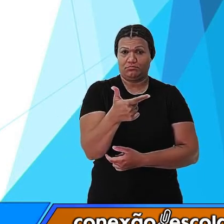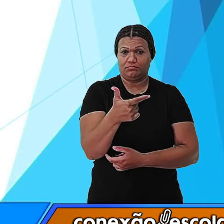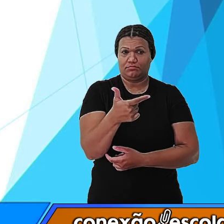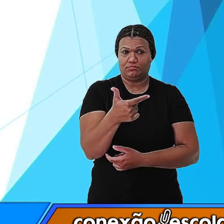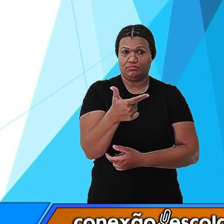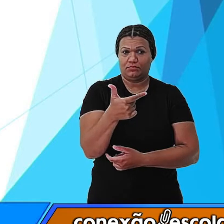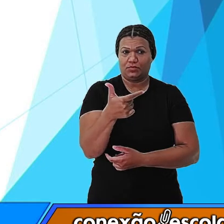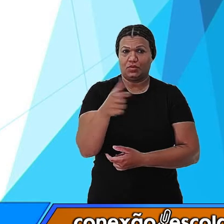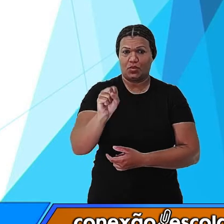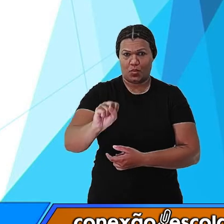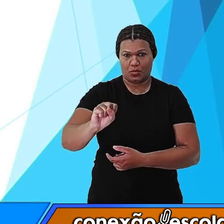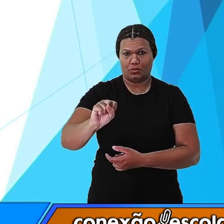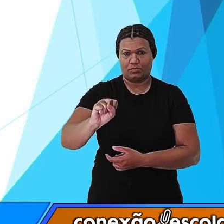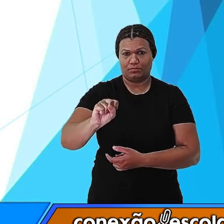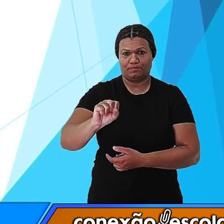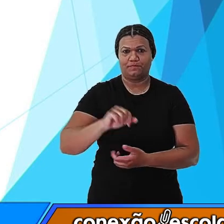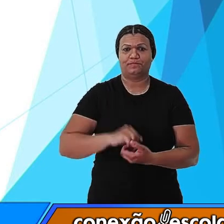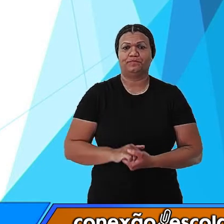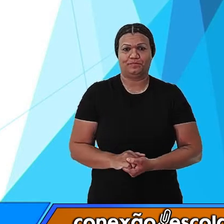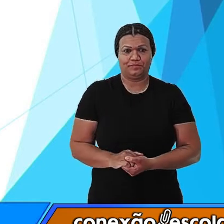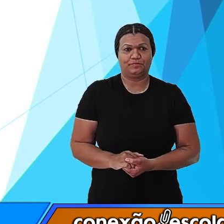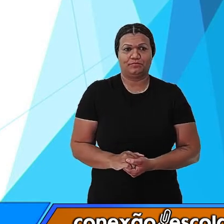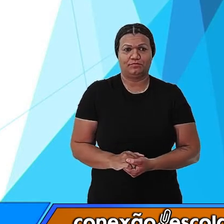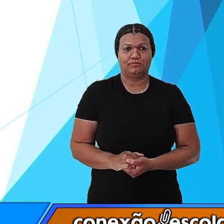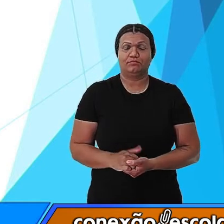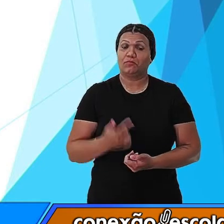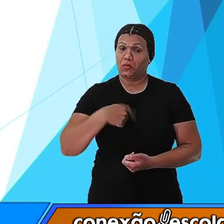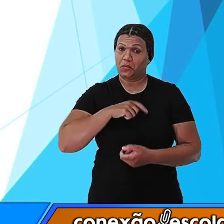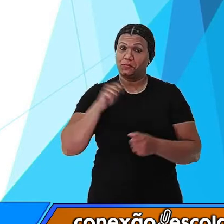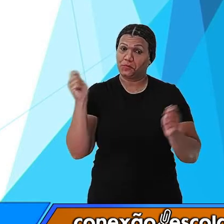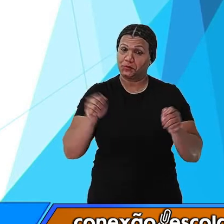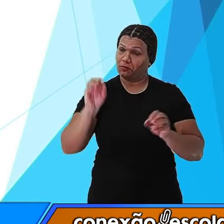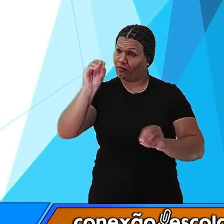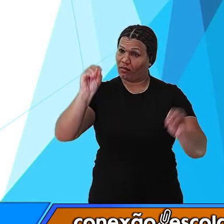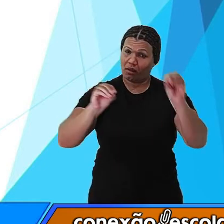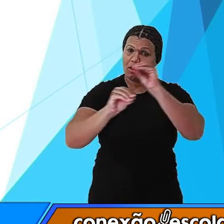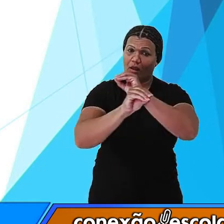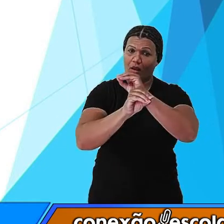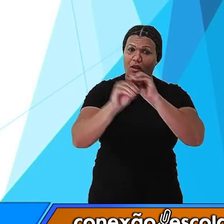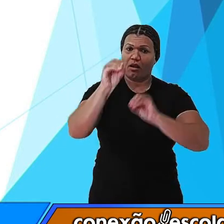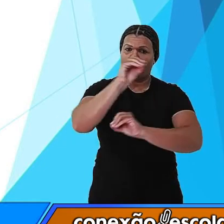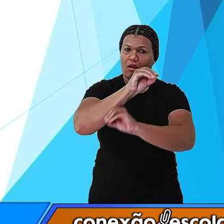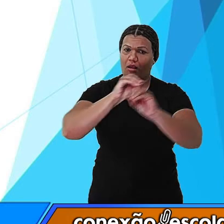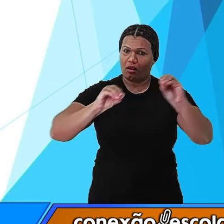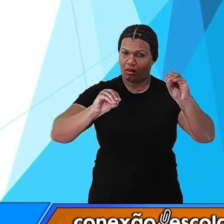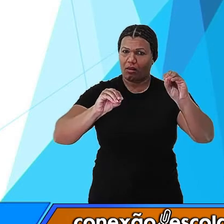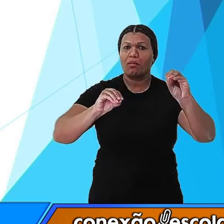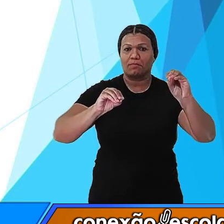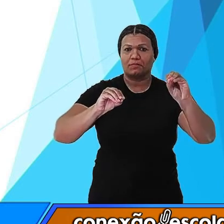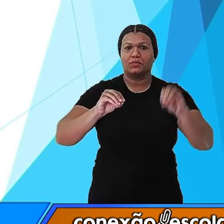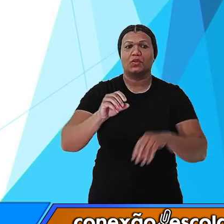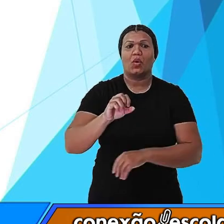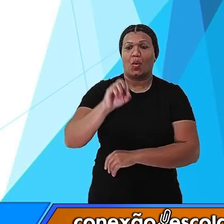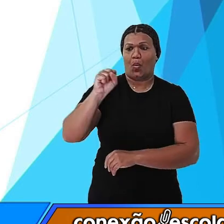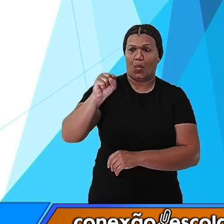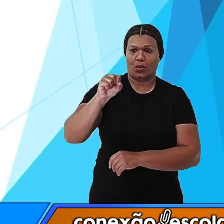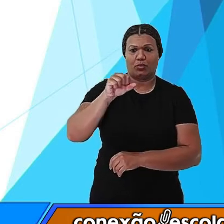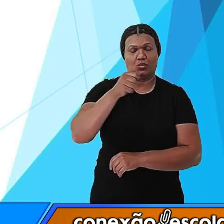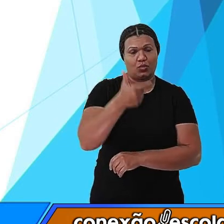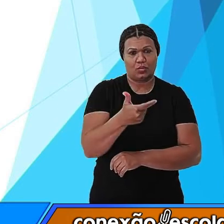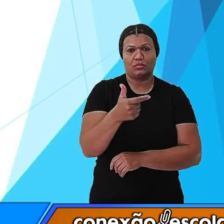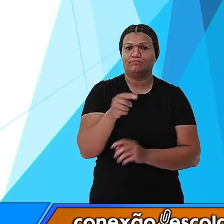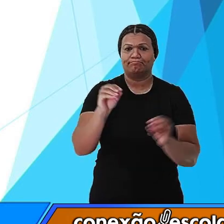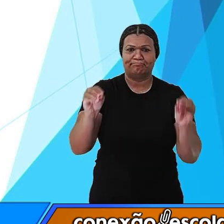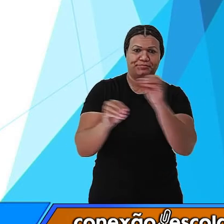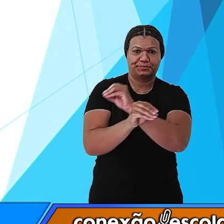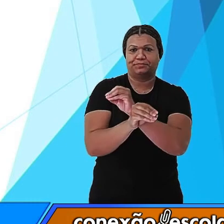2 e 8. Caso nós invertêssemos a posição do 8 com o 2, não seria o menor número possível,